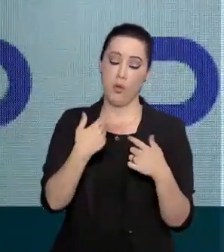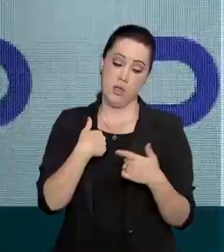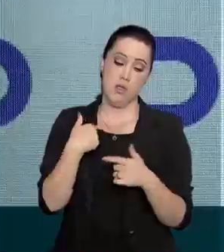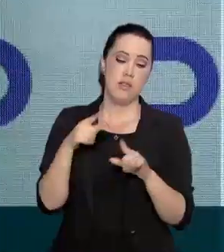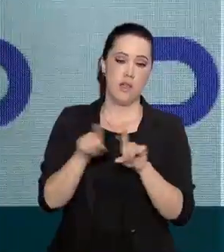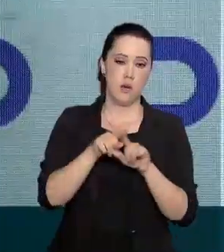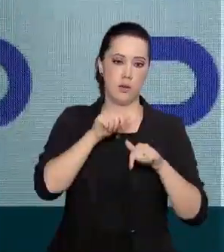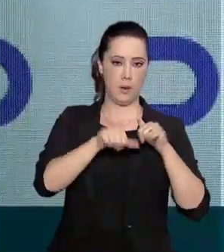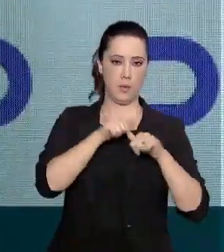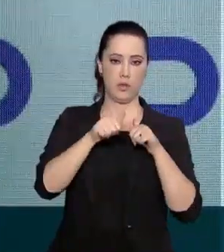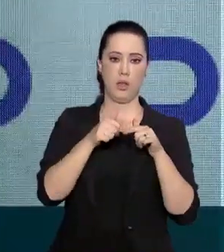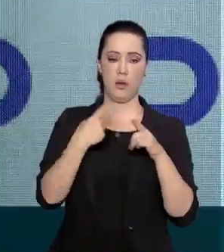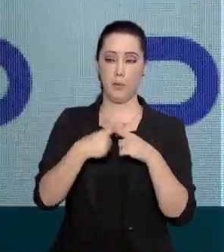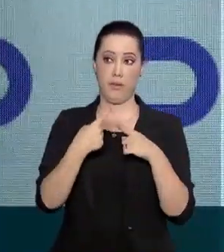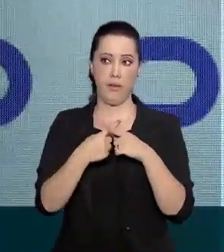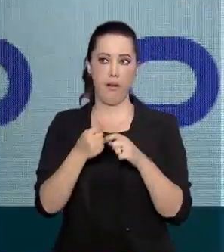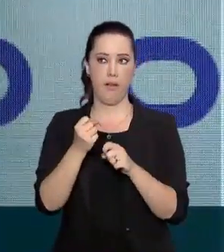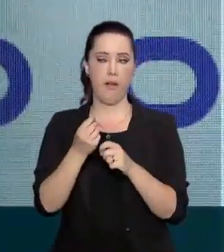fui questionado,